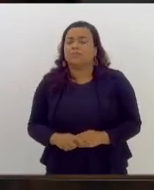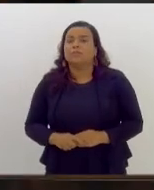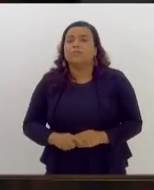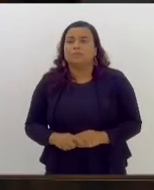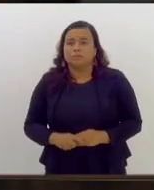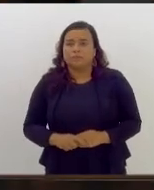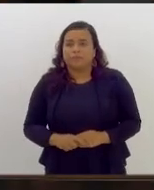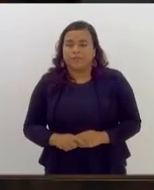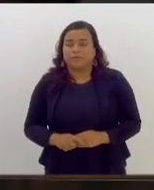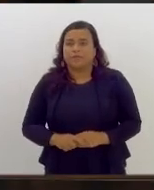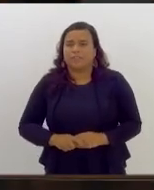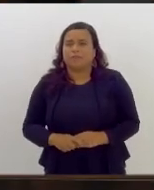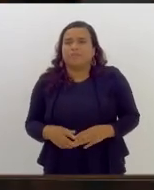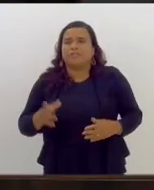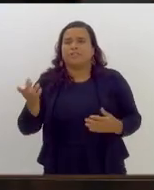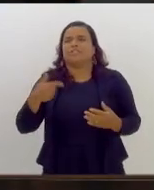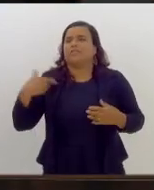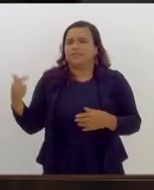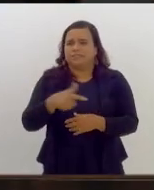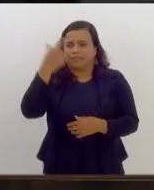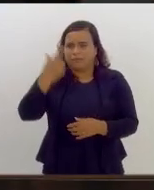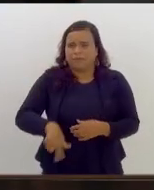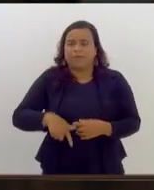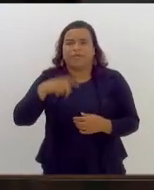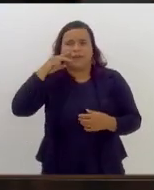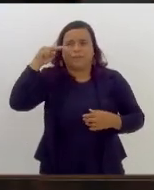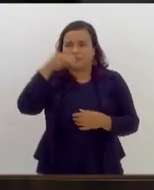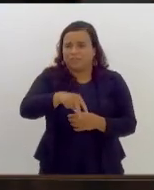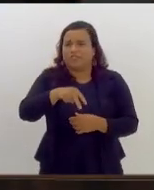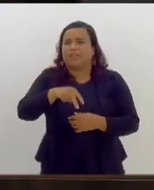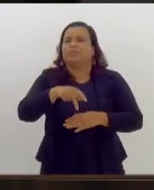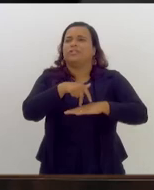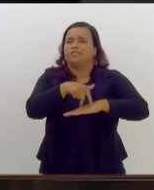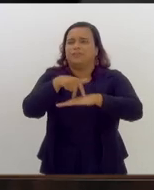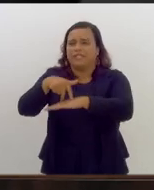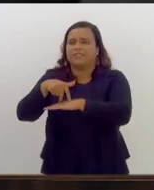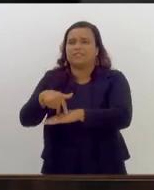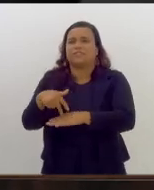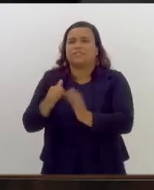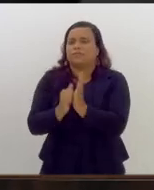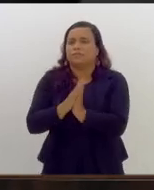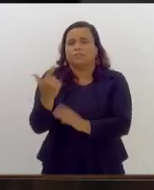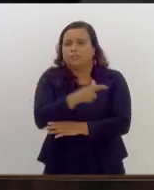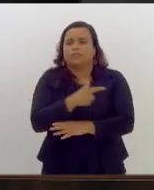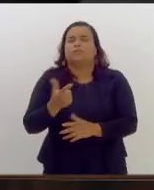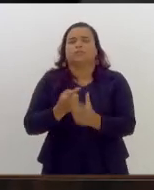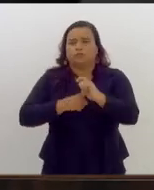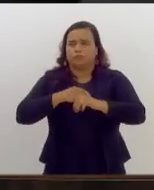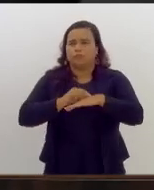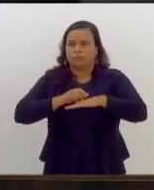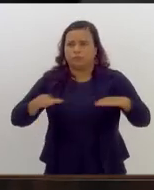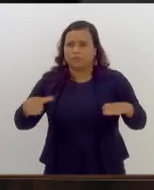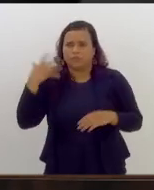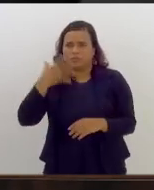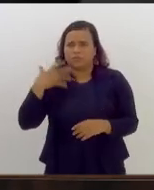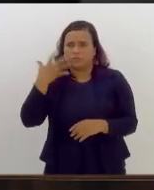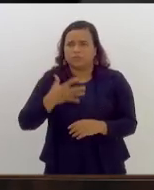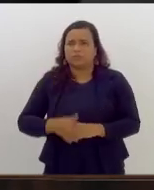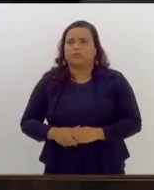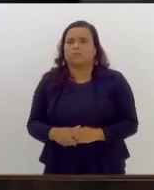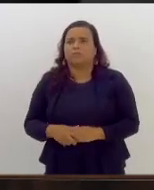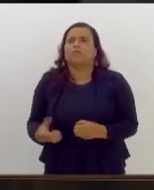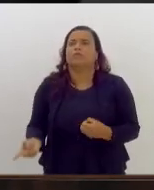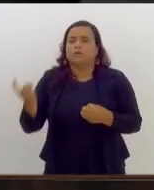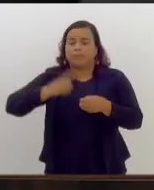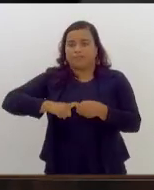Valdec Carneiro. Em não havendo mais oradores inscritos, está suspensa a sessão.